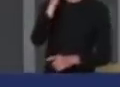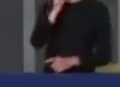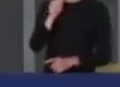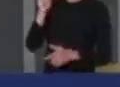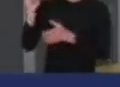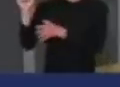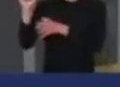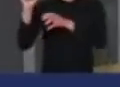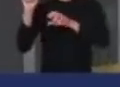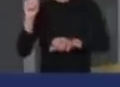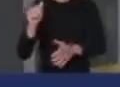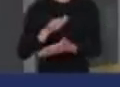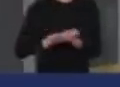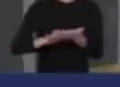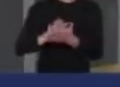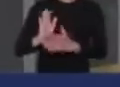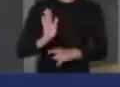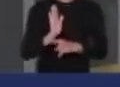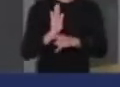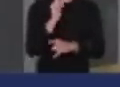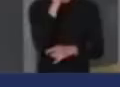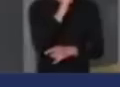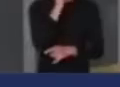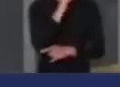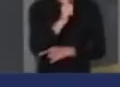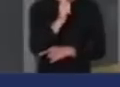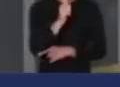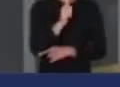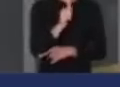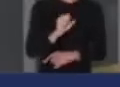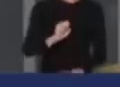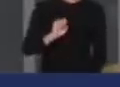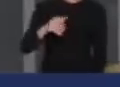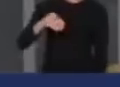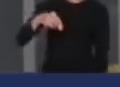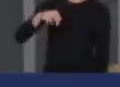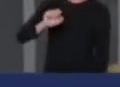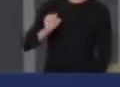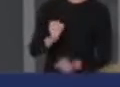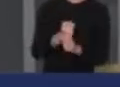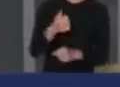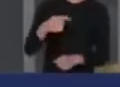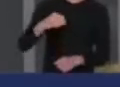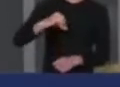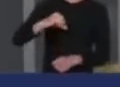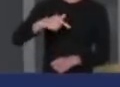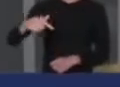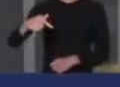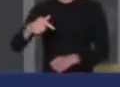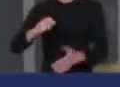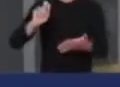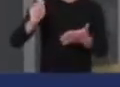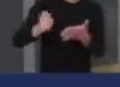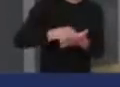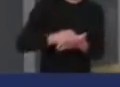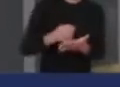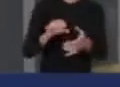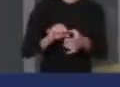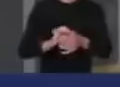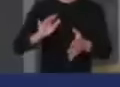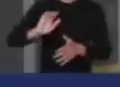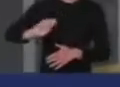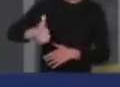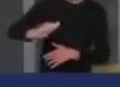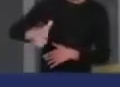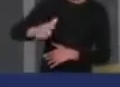tanto. Eu estou profundamente triste com o que aconteceu ontem. Nessa coluna eu também cito um caso que aconteceu comigo,